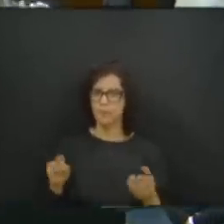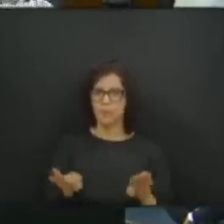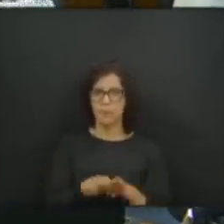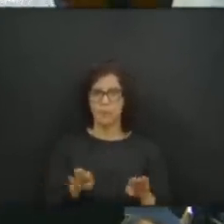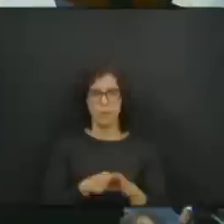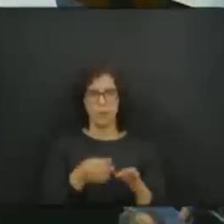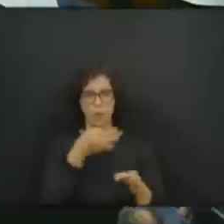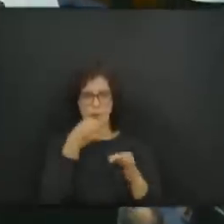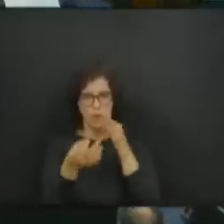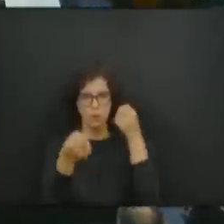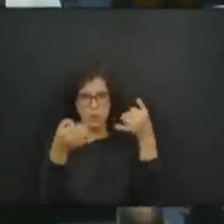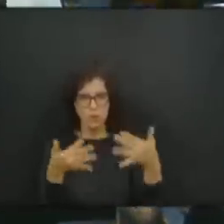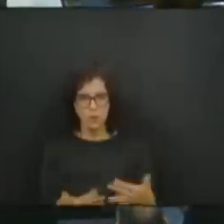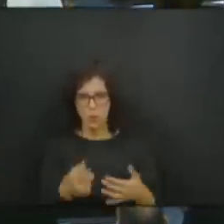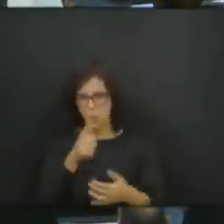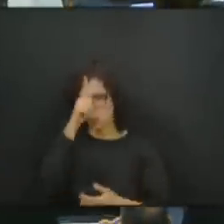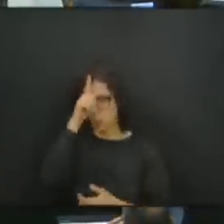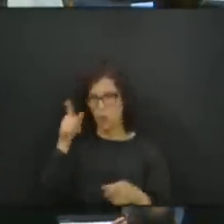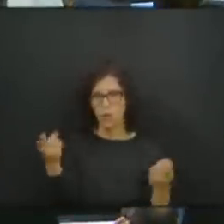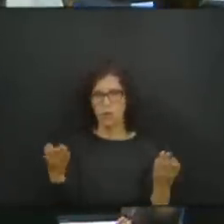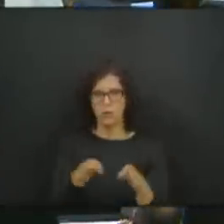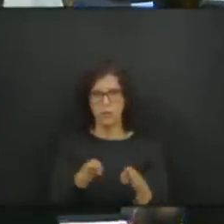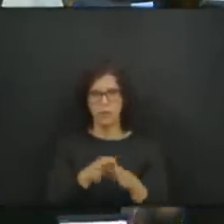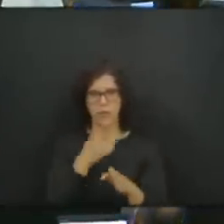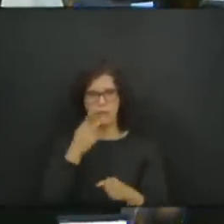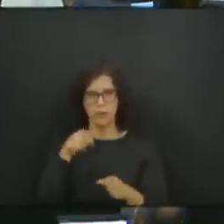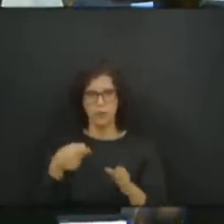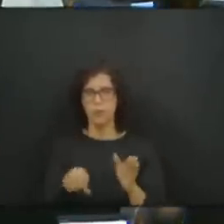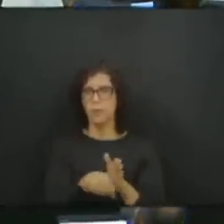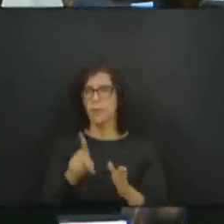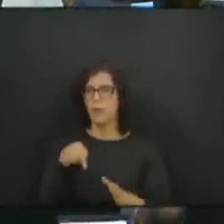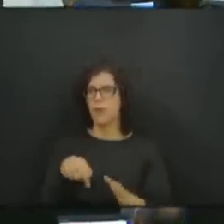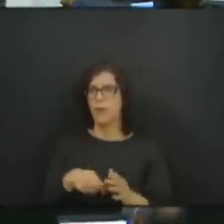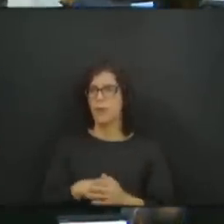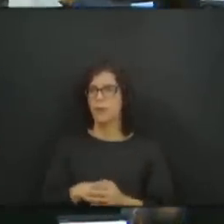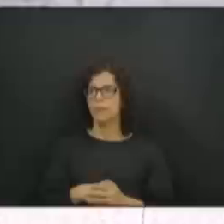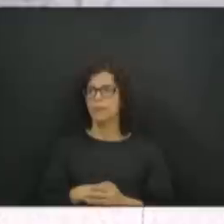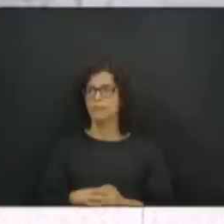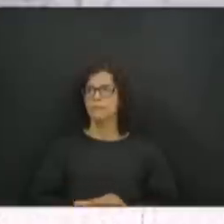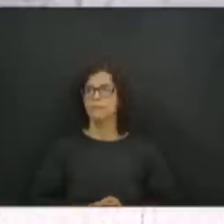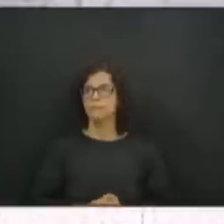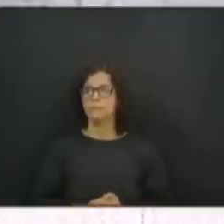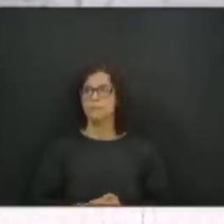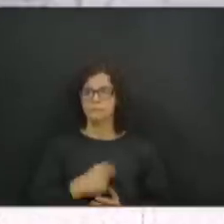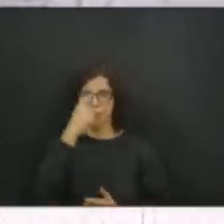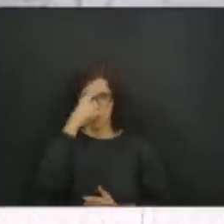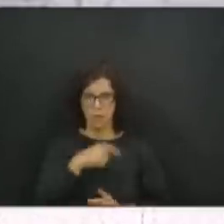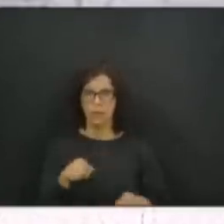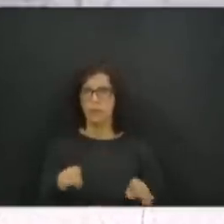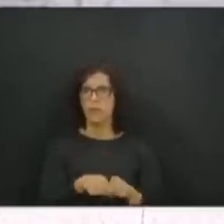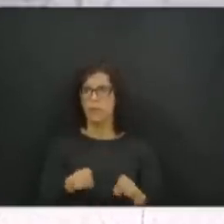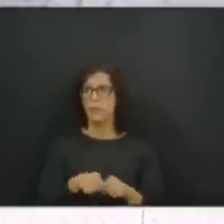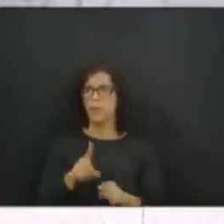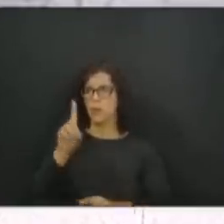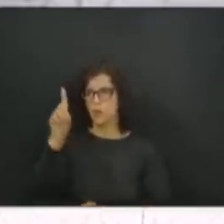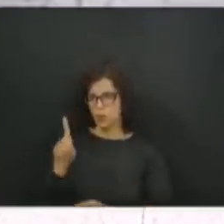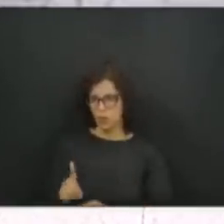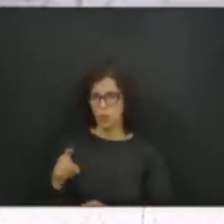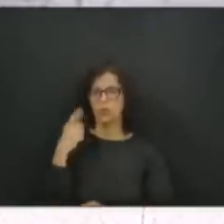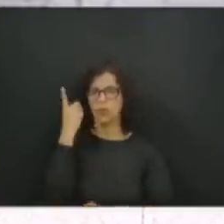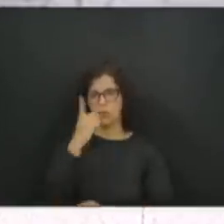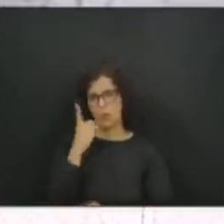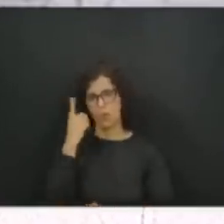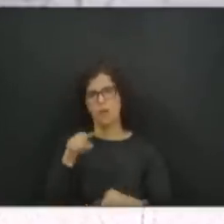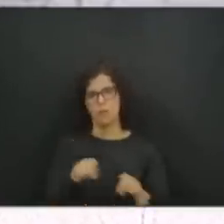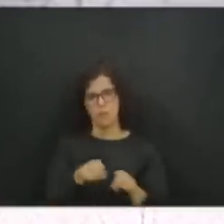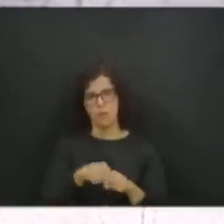os argumentos resposta que me permita também inclusive falar da própria no meu posto aqui até porque eu tenho direito com o